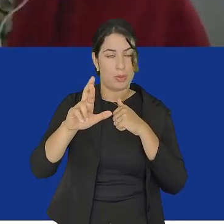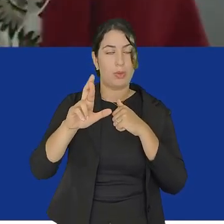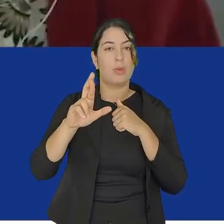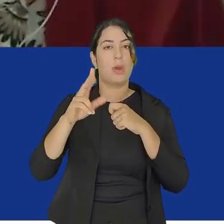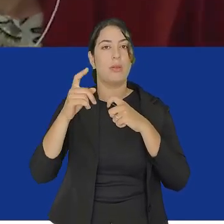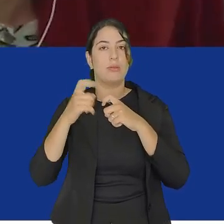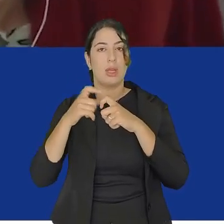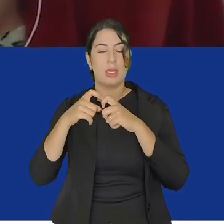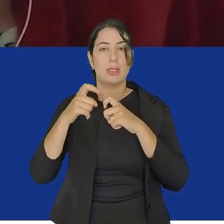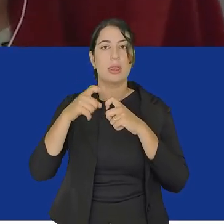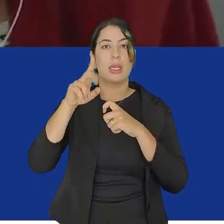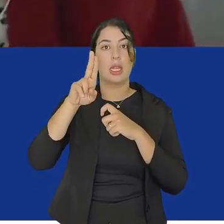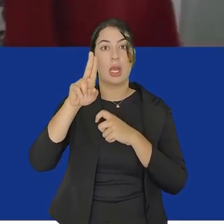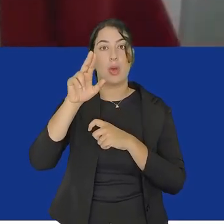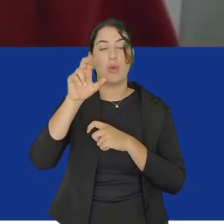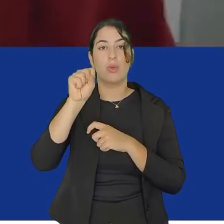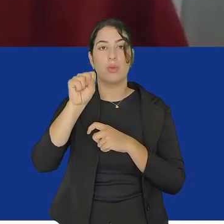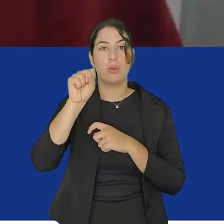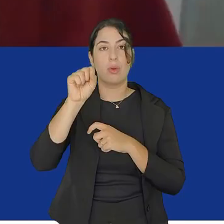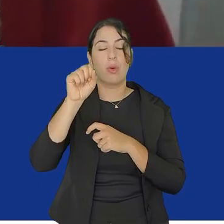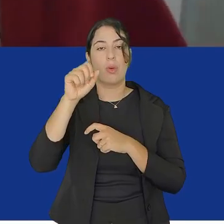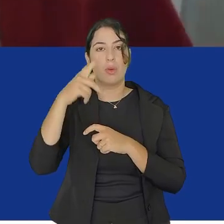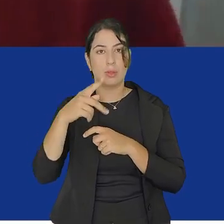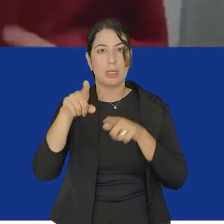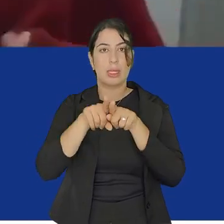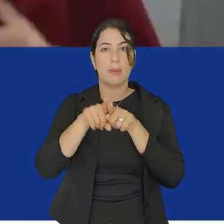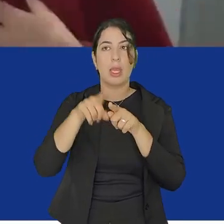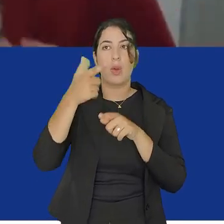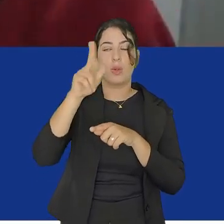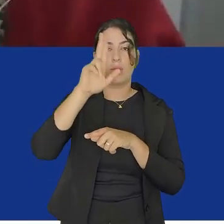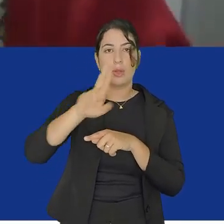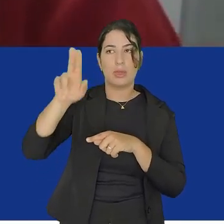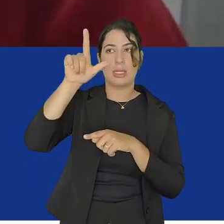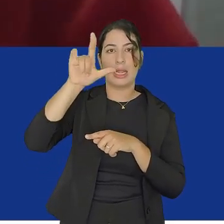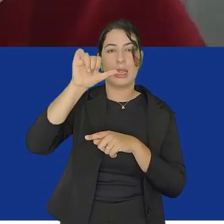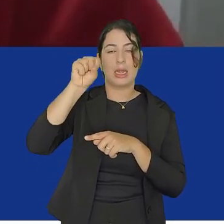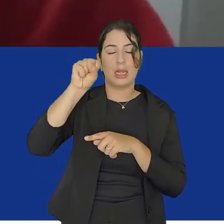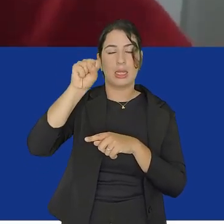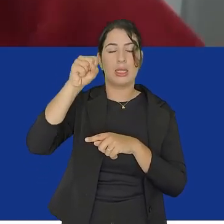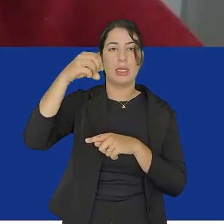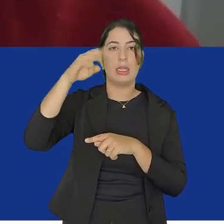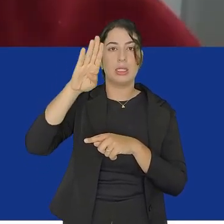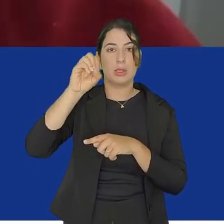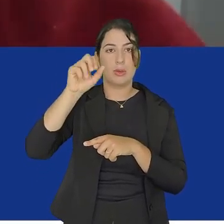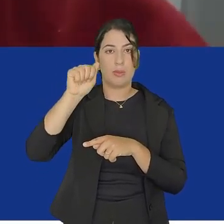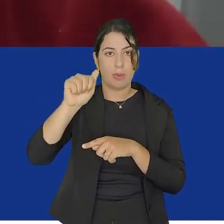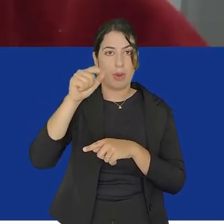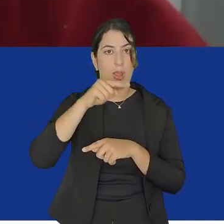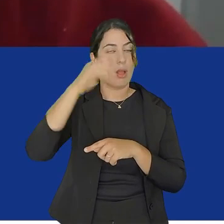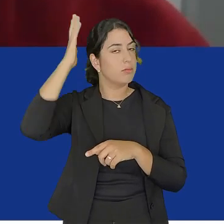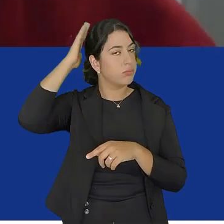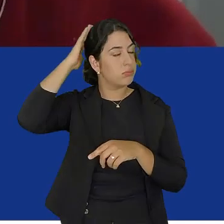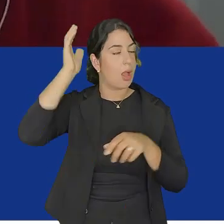com pós-doutorado em psicologia na Universidade de Lisboa, professora da Universidade Federal do Paraná, licenciada, autora de